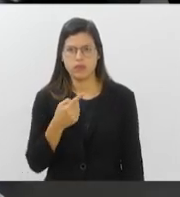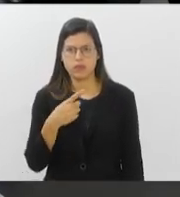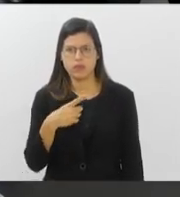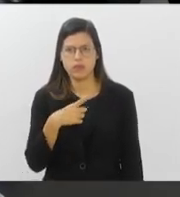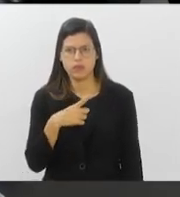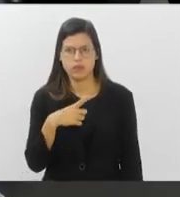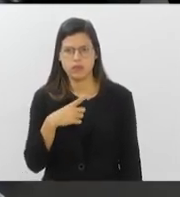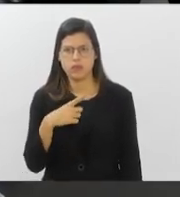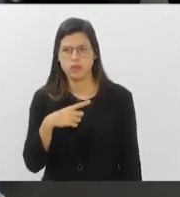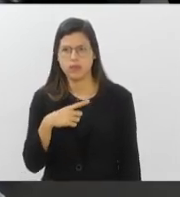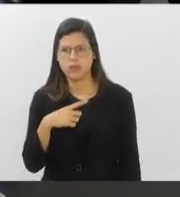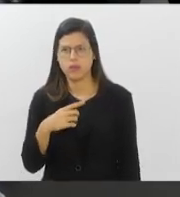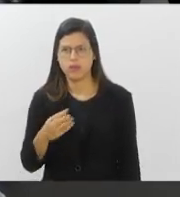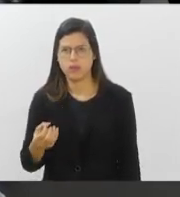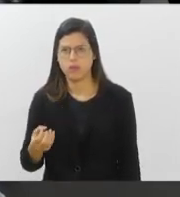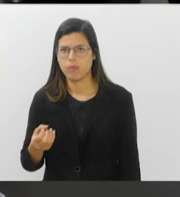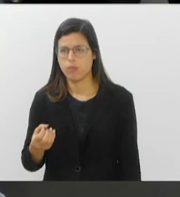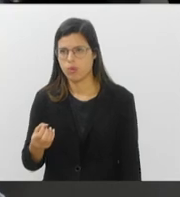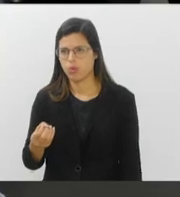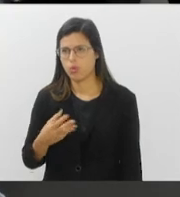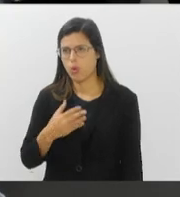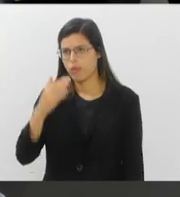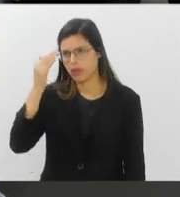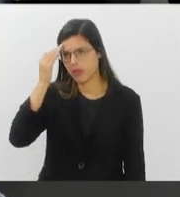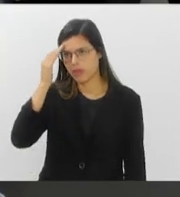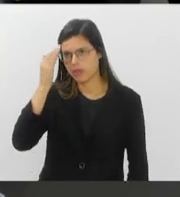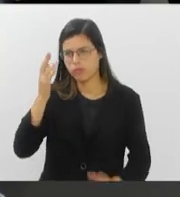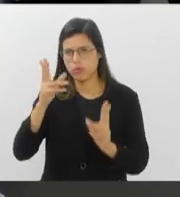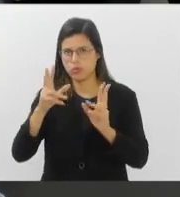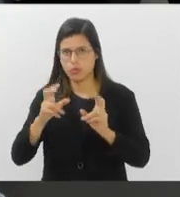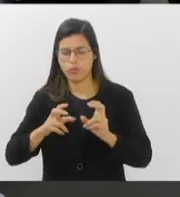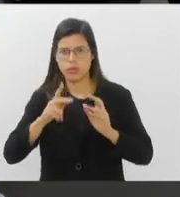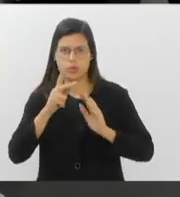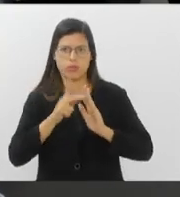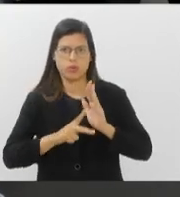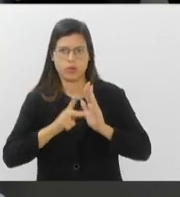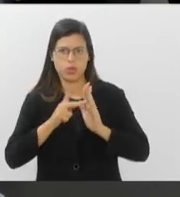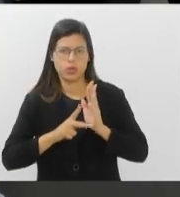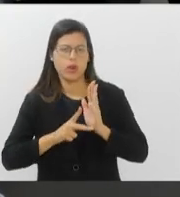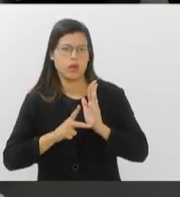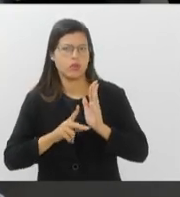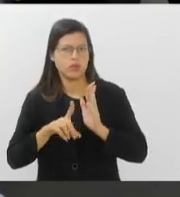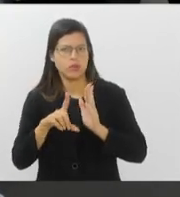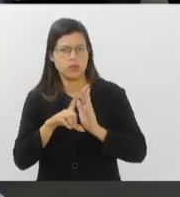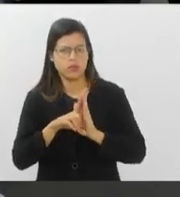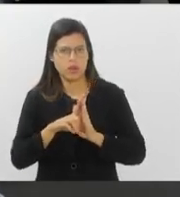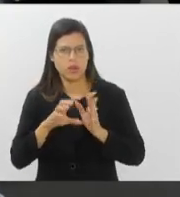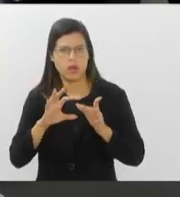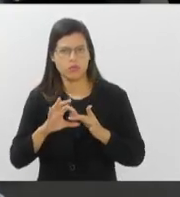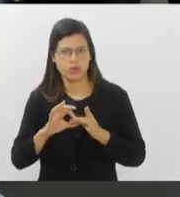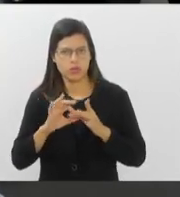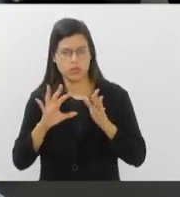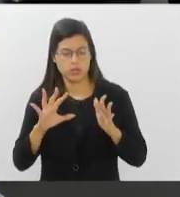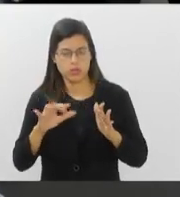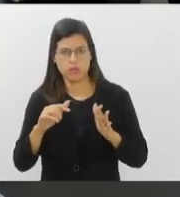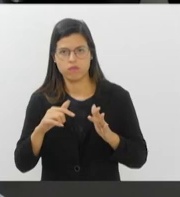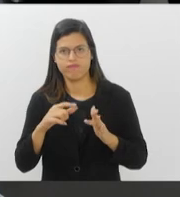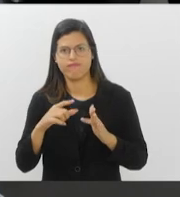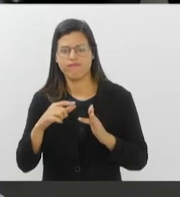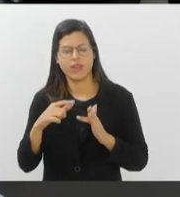uma nova, digamos assim, entendimento aqui na casa sobre o lugar dos projetos autorizativos, que me faz ter uma dúvida